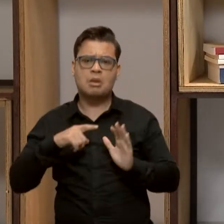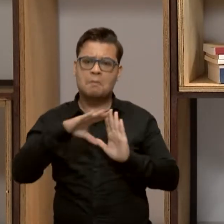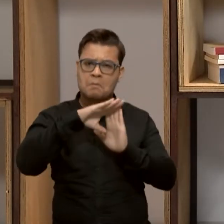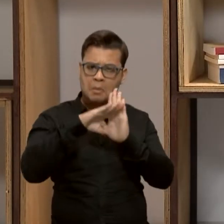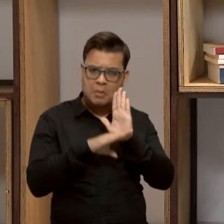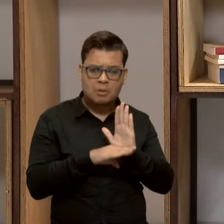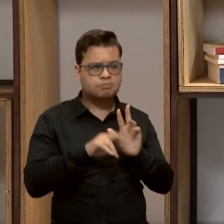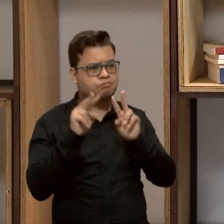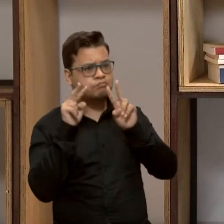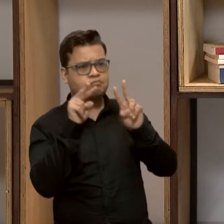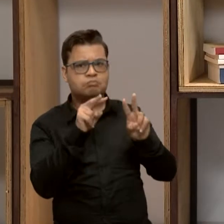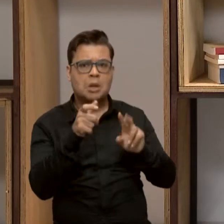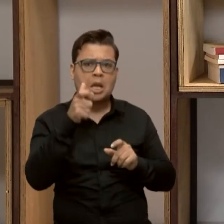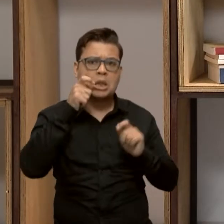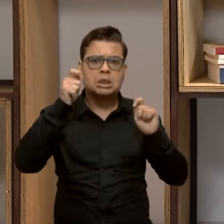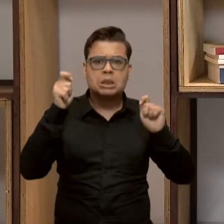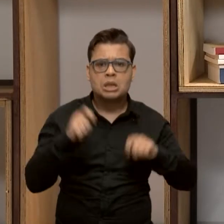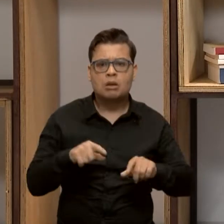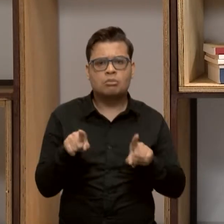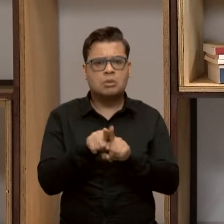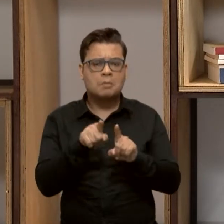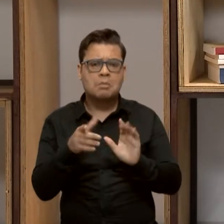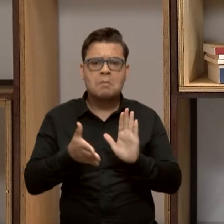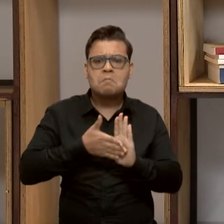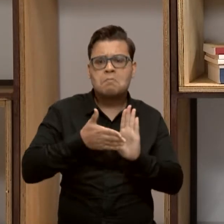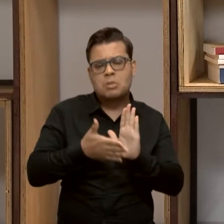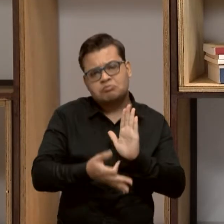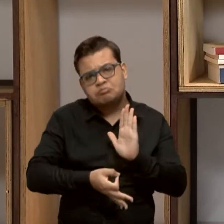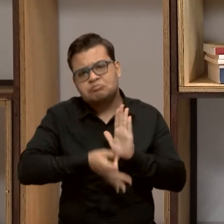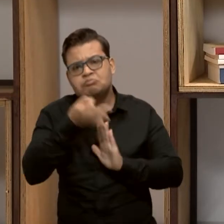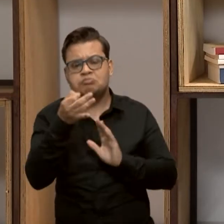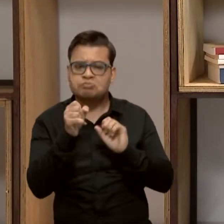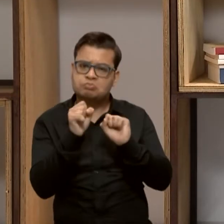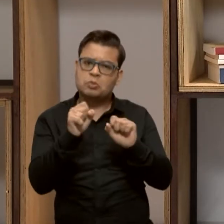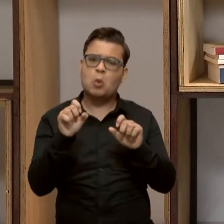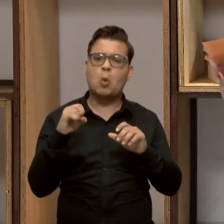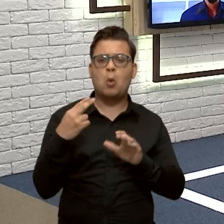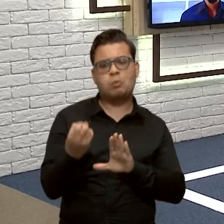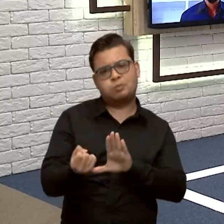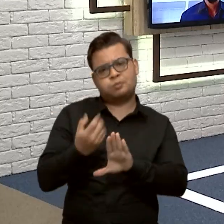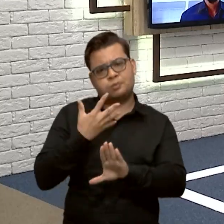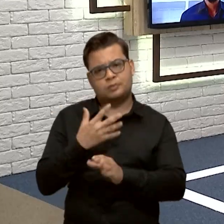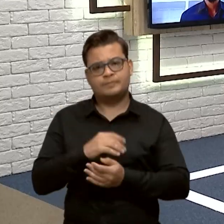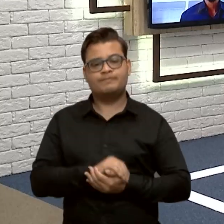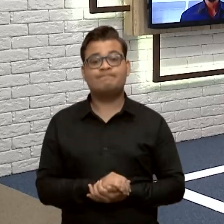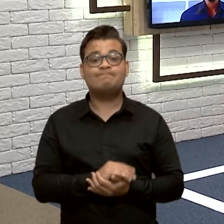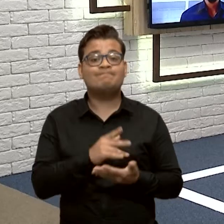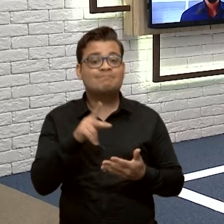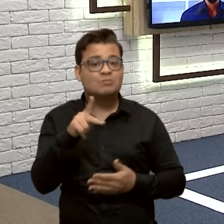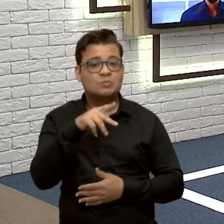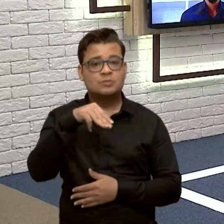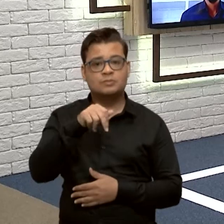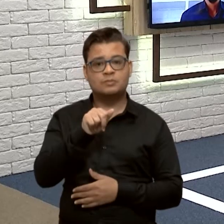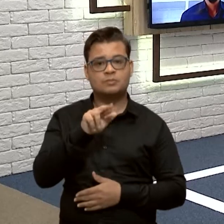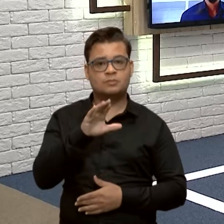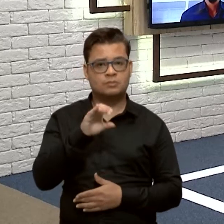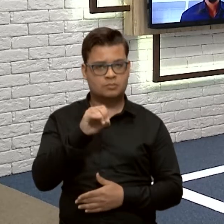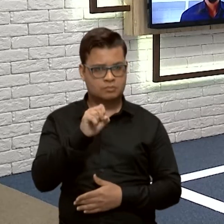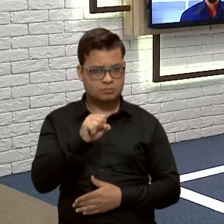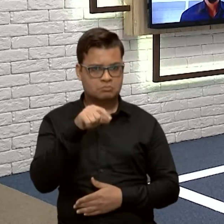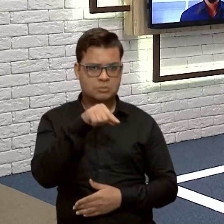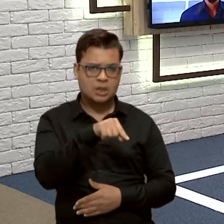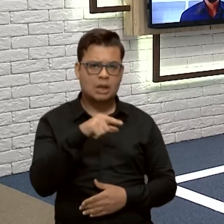e também sugere pautas, né? Entre em contato com a nossa equipe, tá bom? Bom, professor Marcos, esse tipo